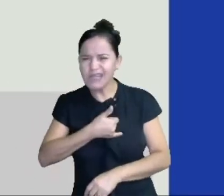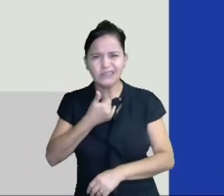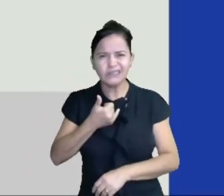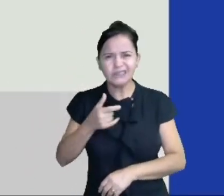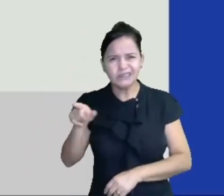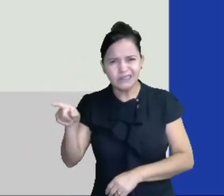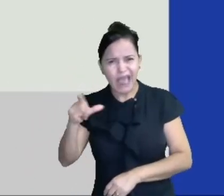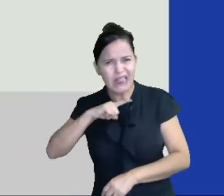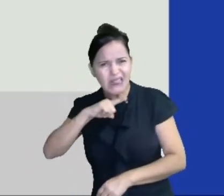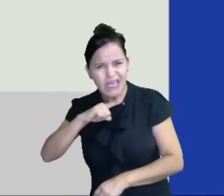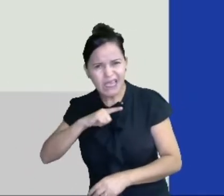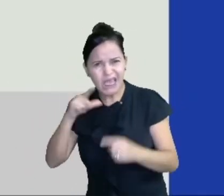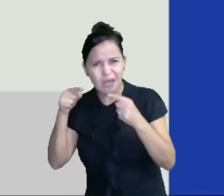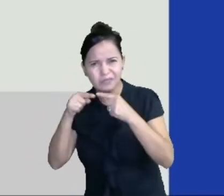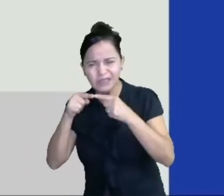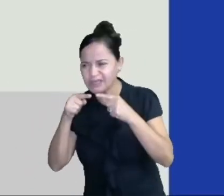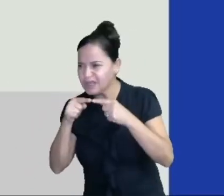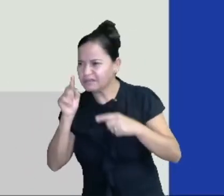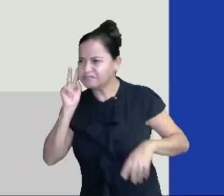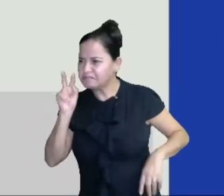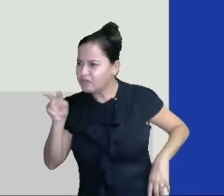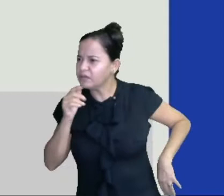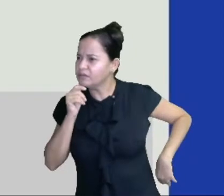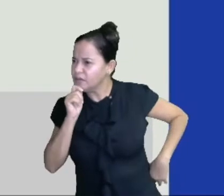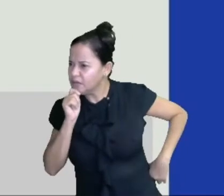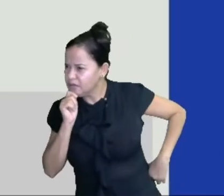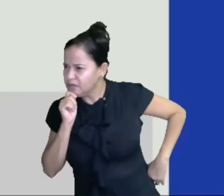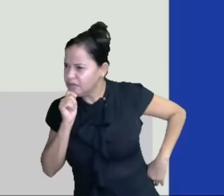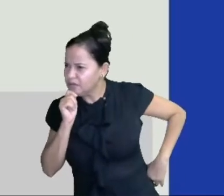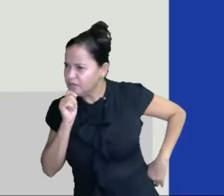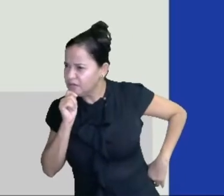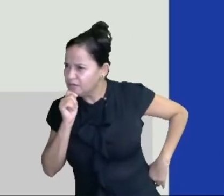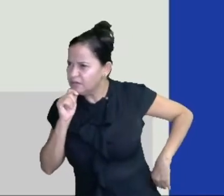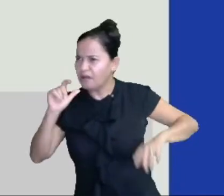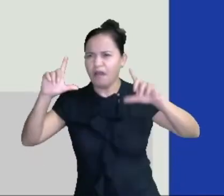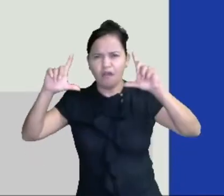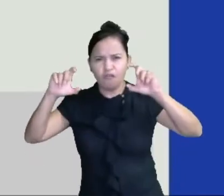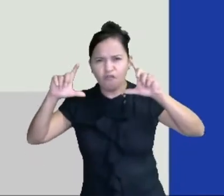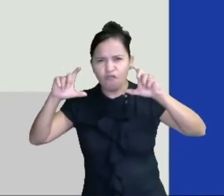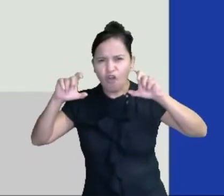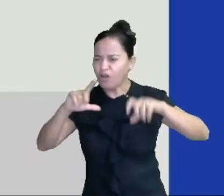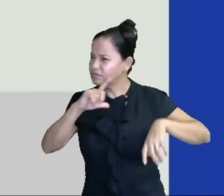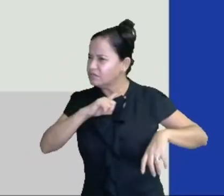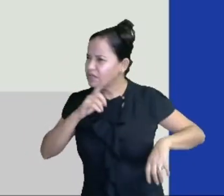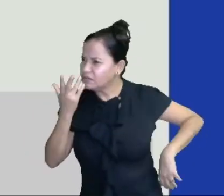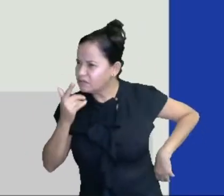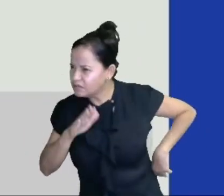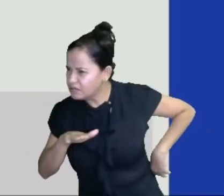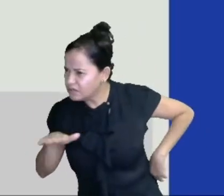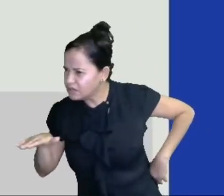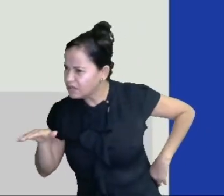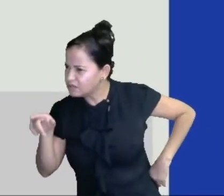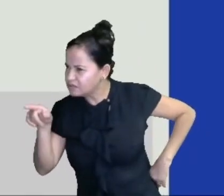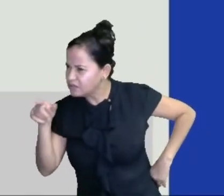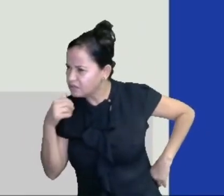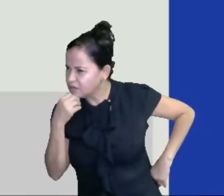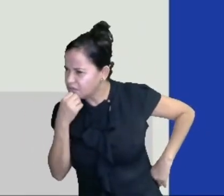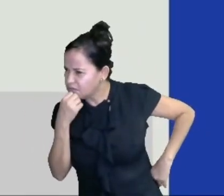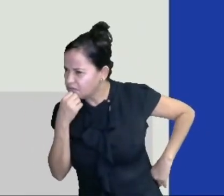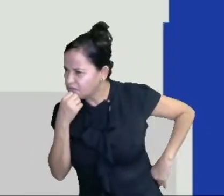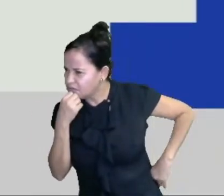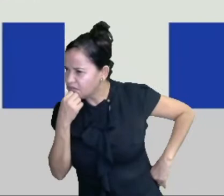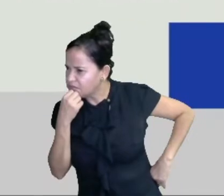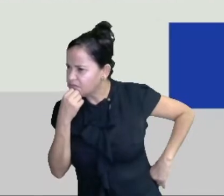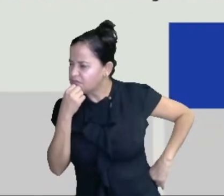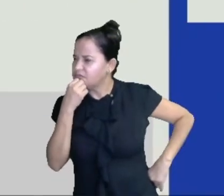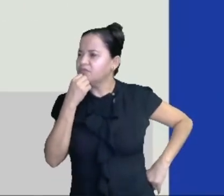anos, né? Veja que coisa interessante, quando a gente olha para essa foto, a gente só imagina que tem crianças aí, né? E aí, vou pedir para a produção ir para o nosso próximo